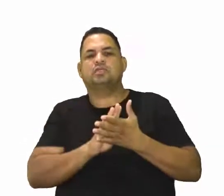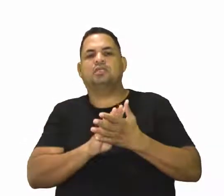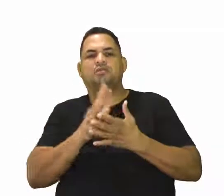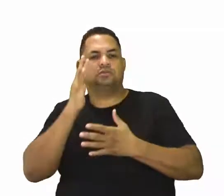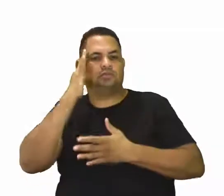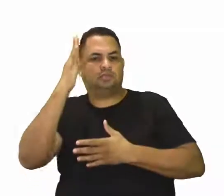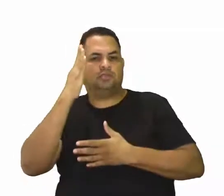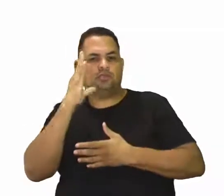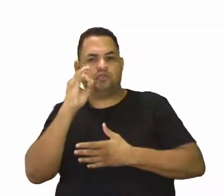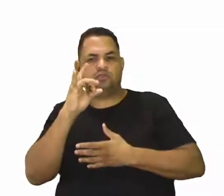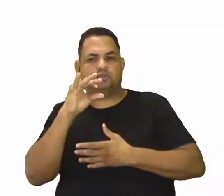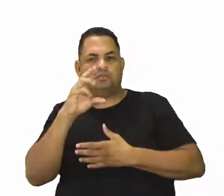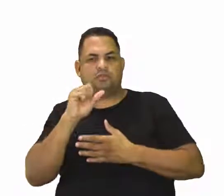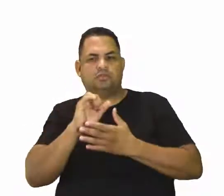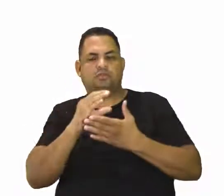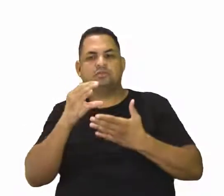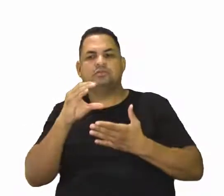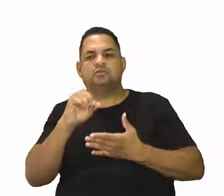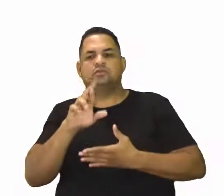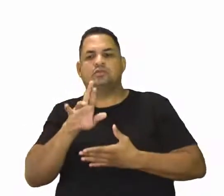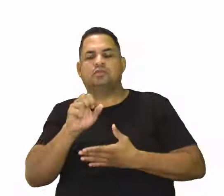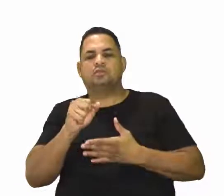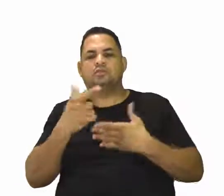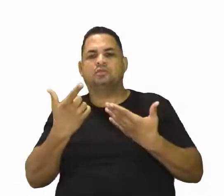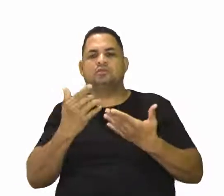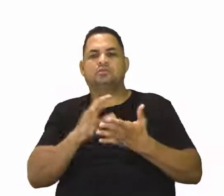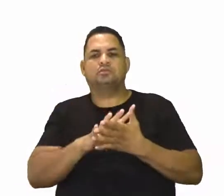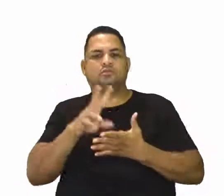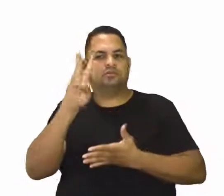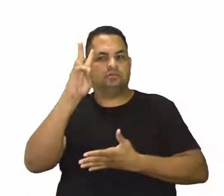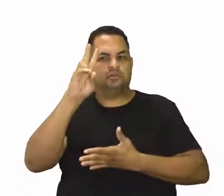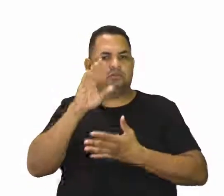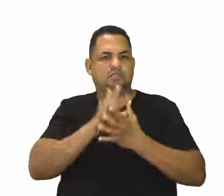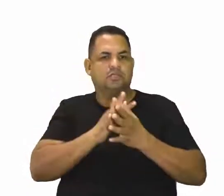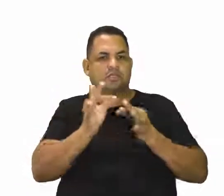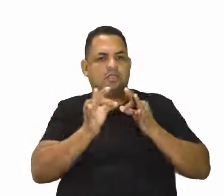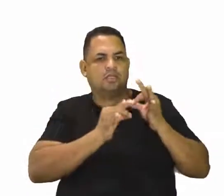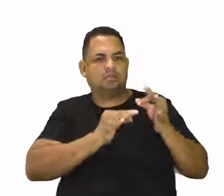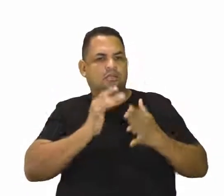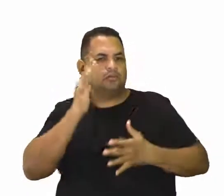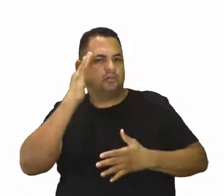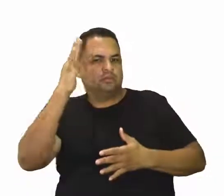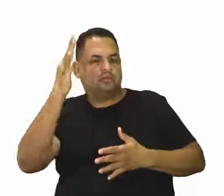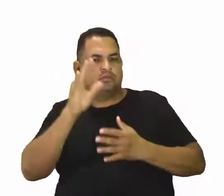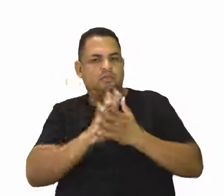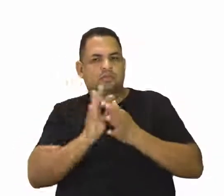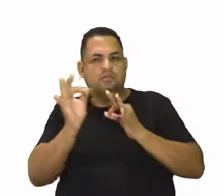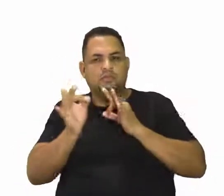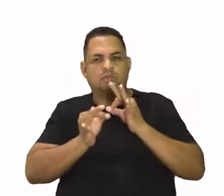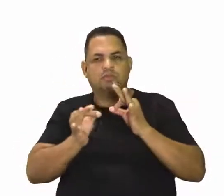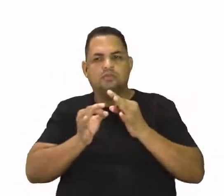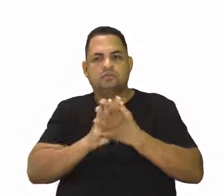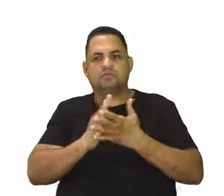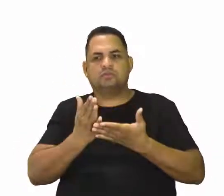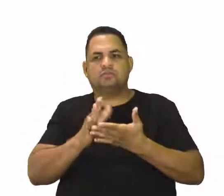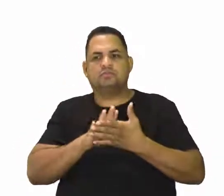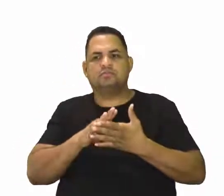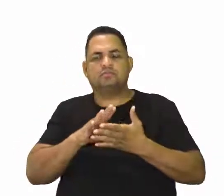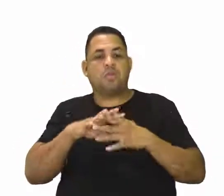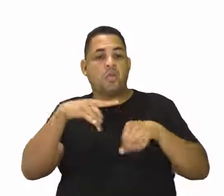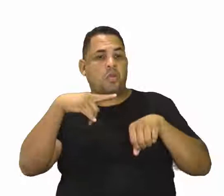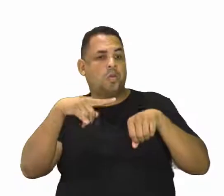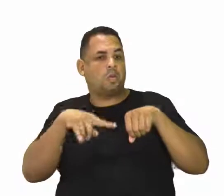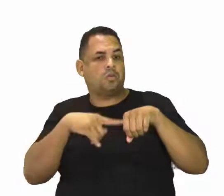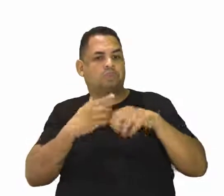conspiratórias tudo bem que recorriam a conclusão imaginários conduzidos por cenários